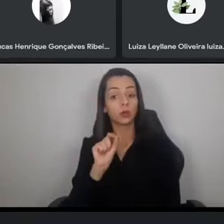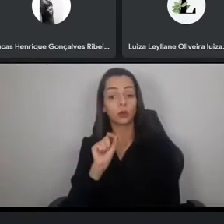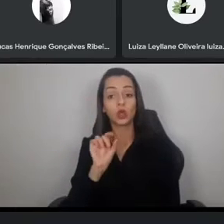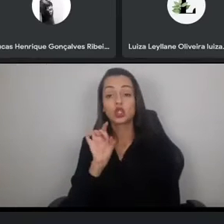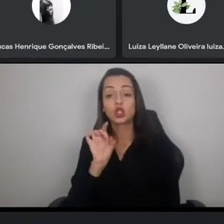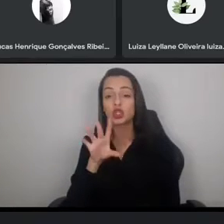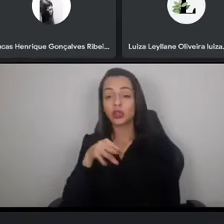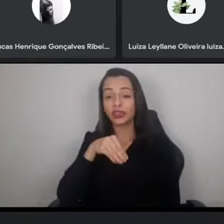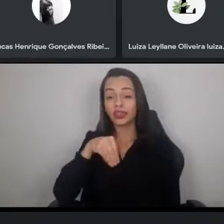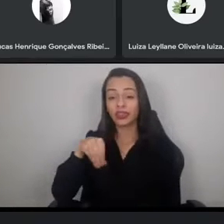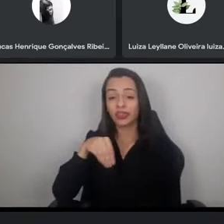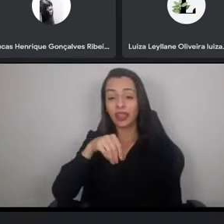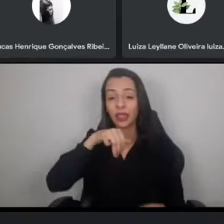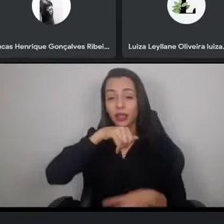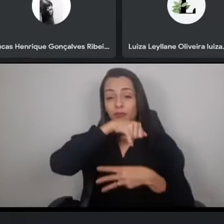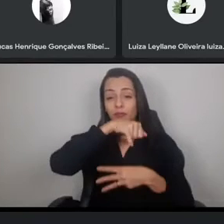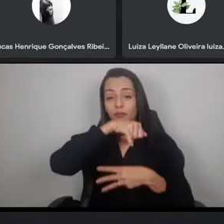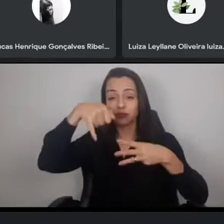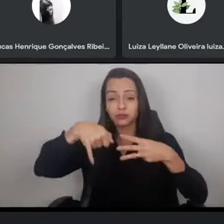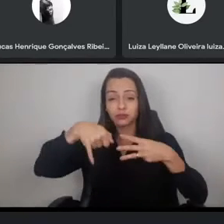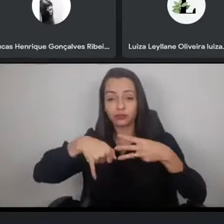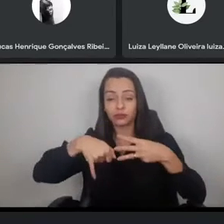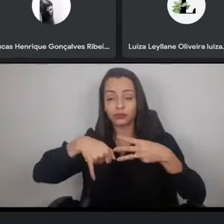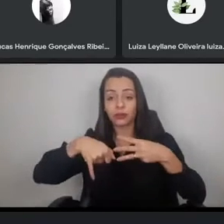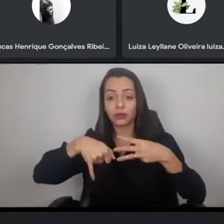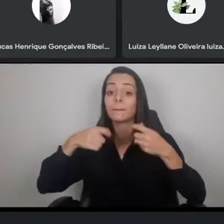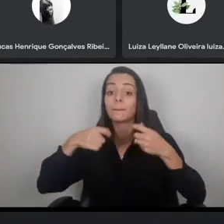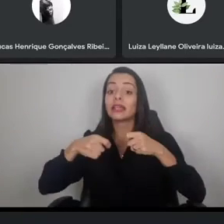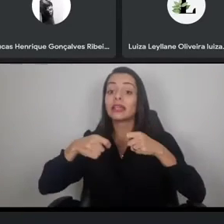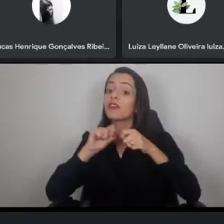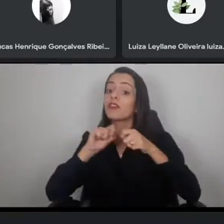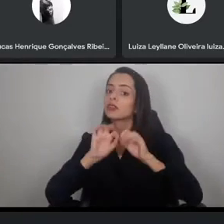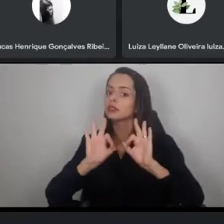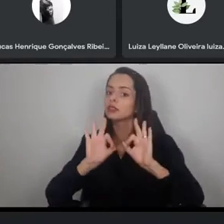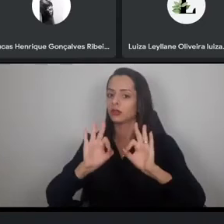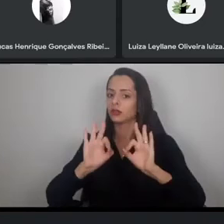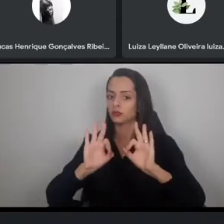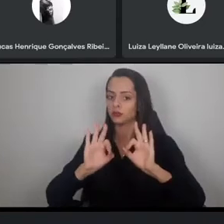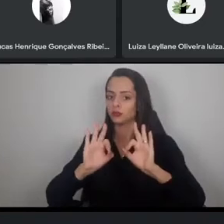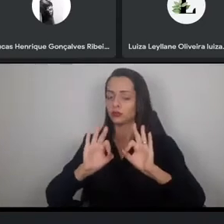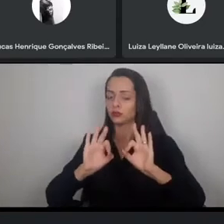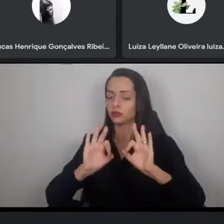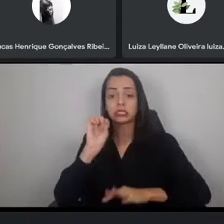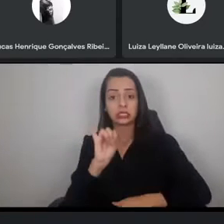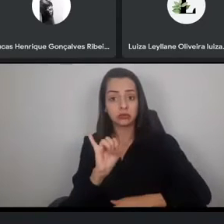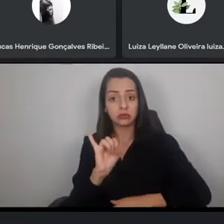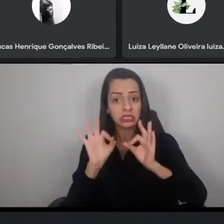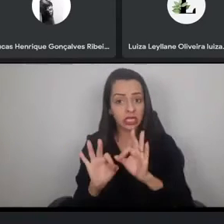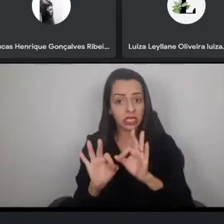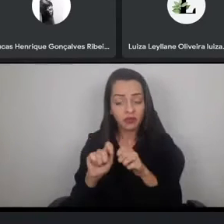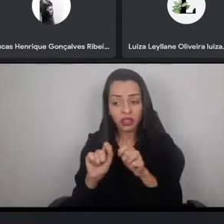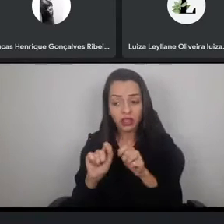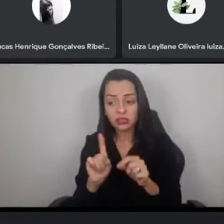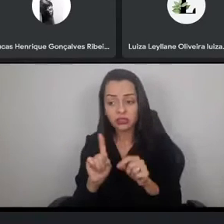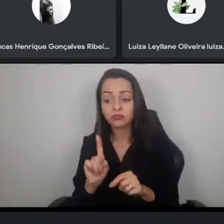ser dimensionado de forma correta, porque caso contrário, ela se torna-se perigosa tanto quanto